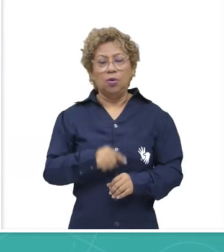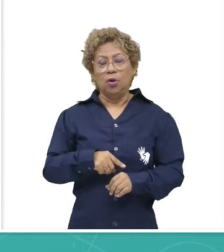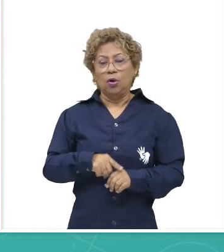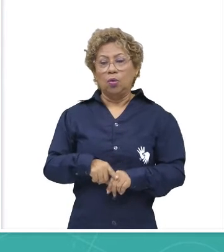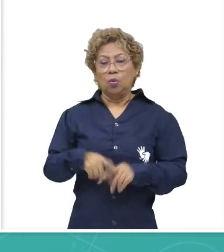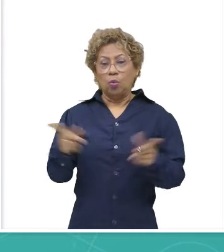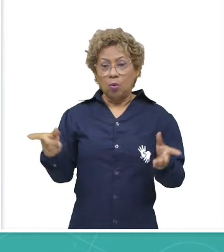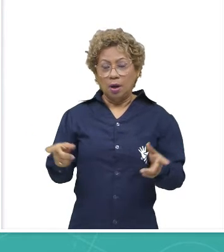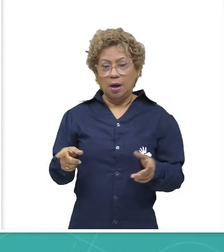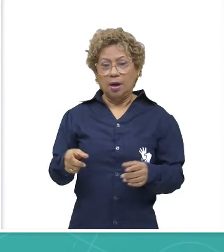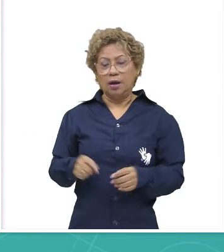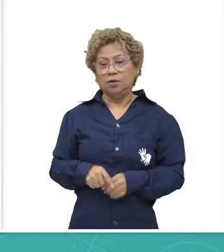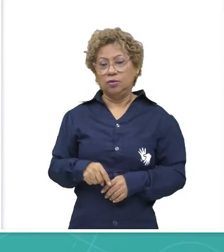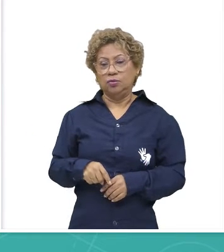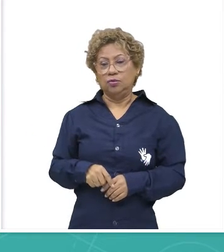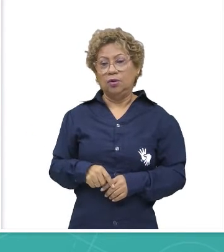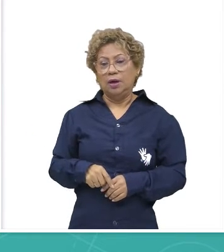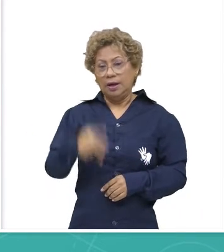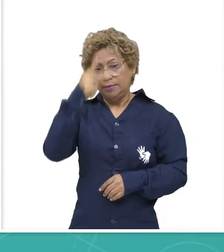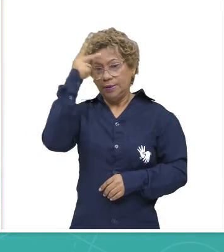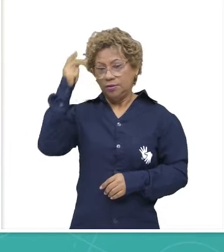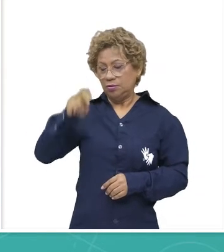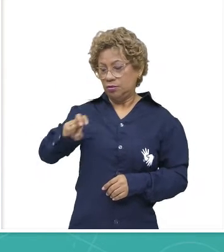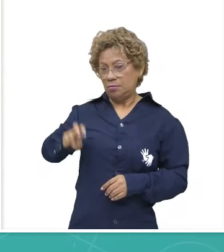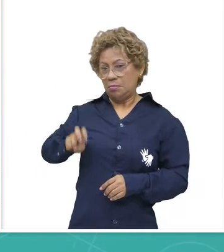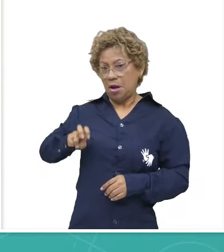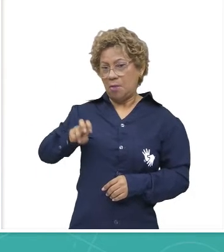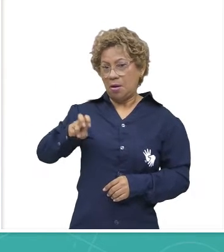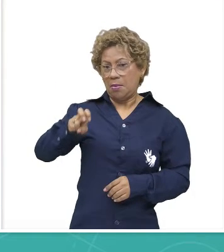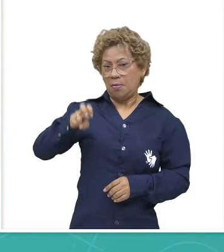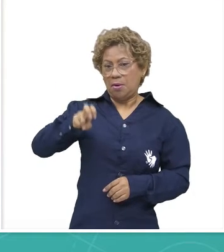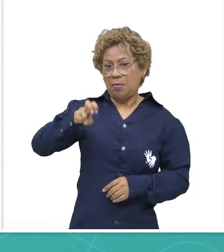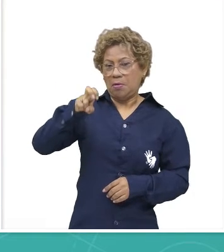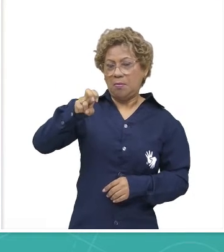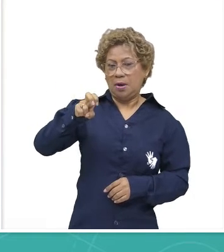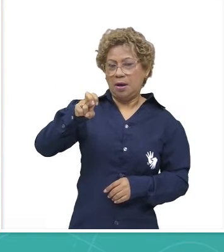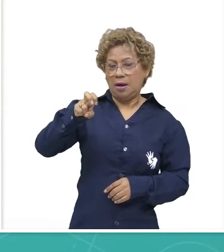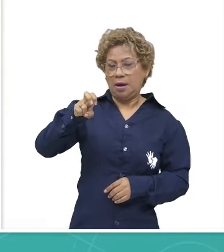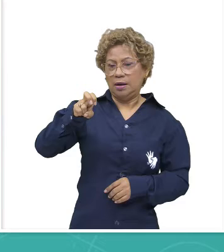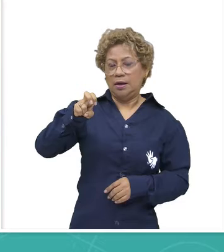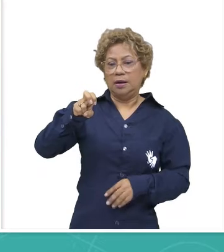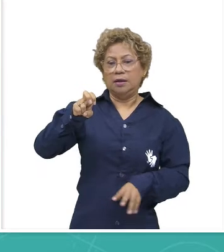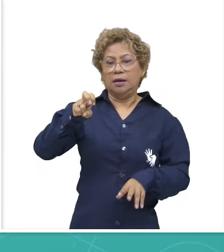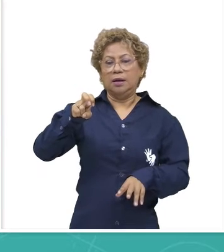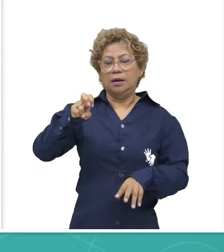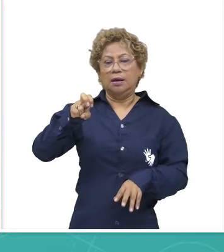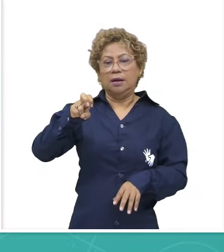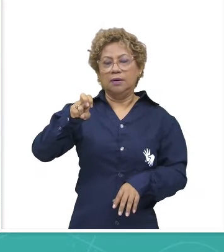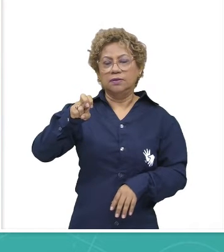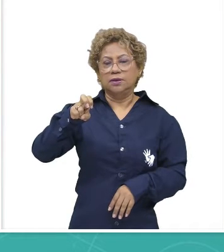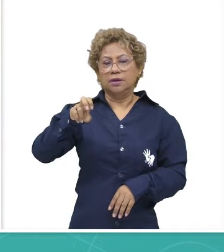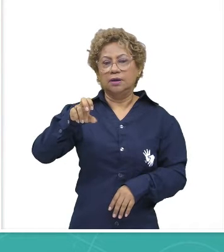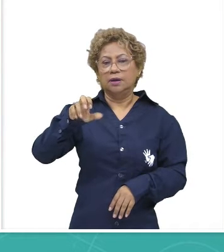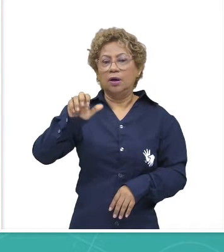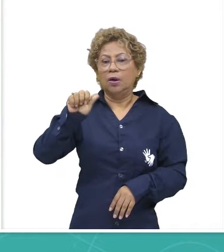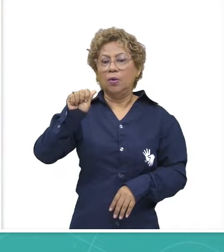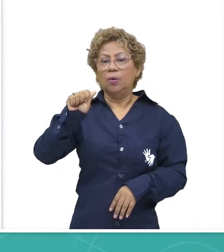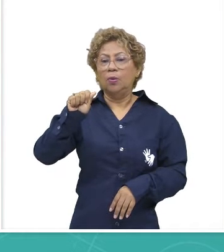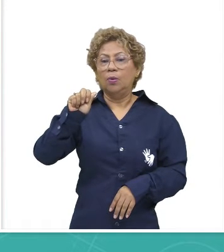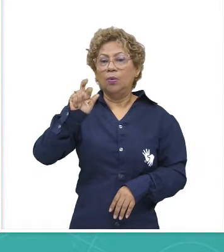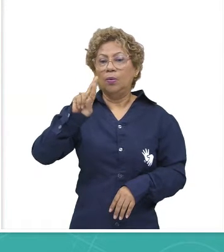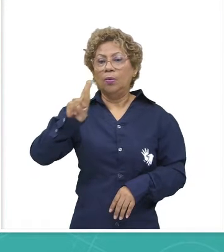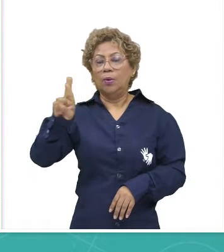quanto mais você sobe, olha só como é que fica o ar. O ar fica rarefeito. Você tem